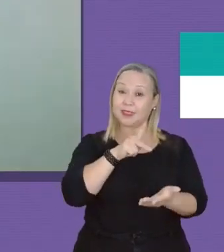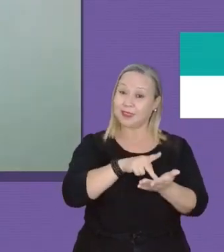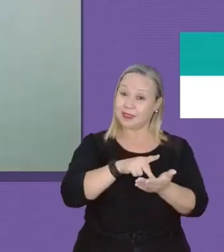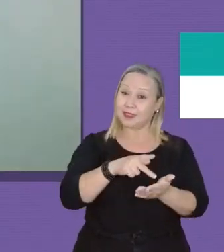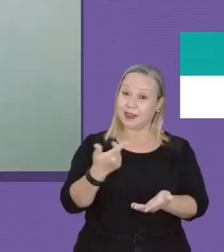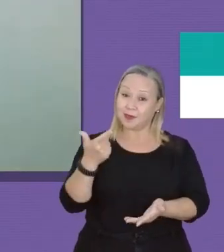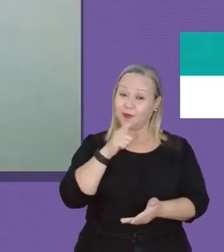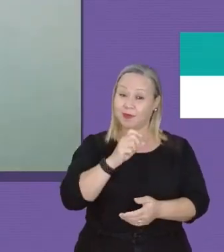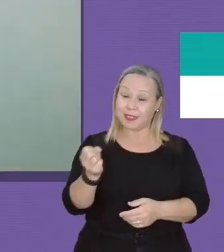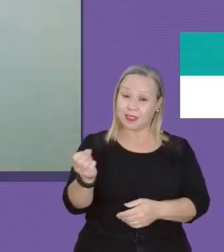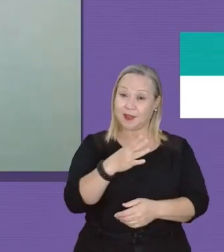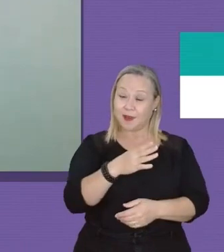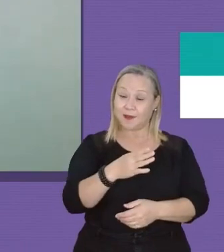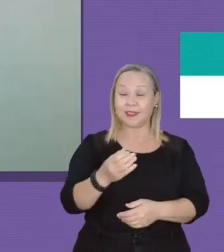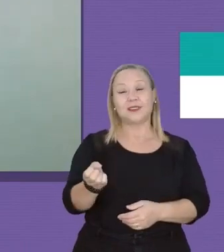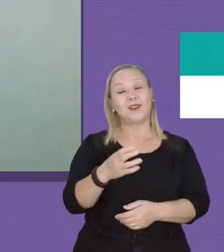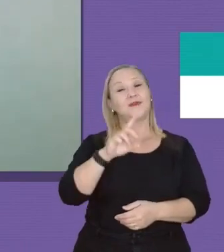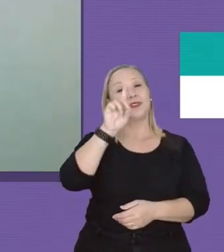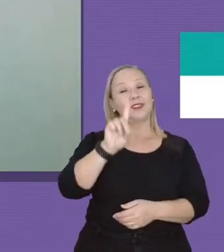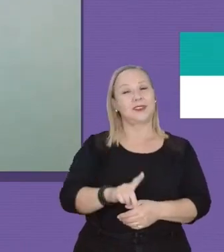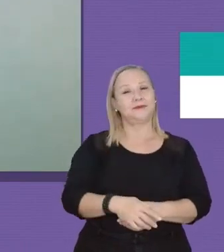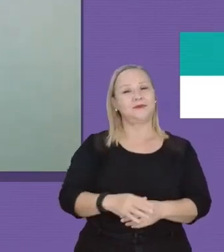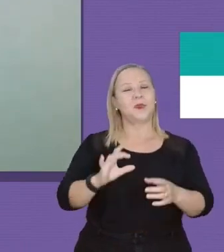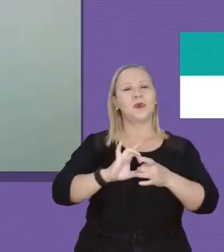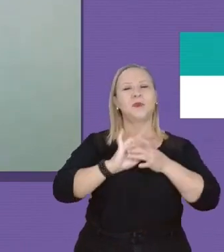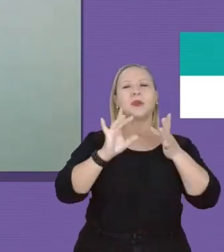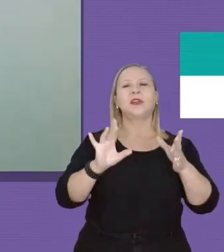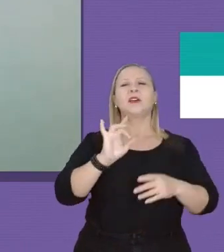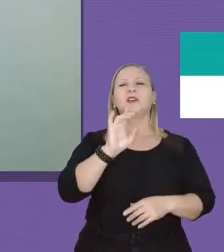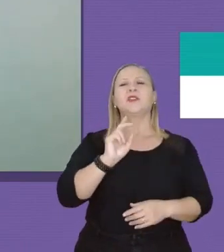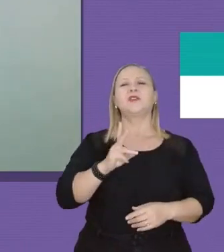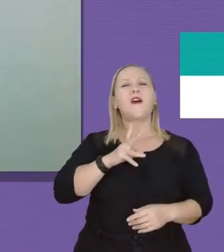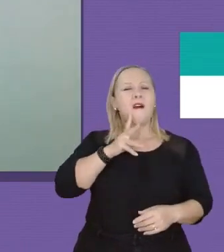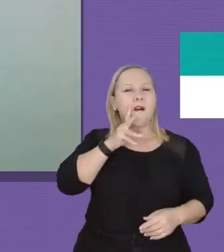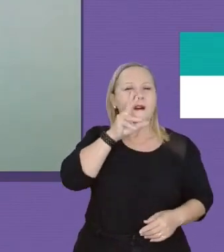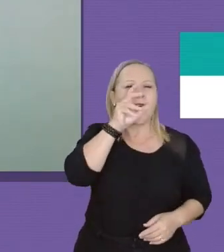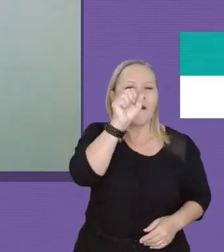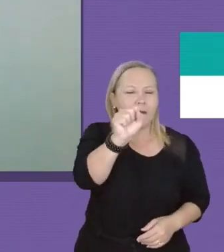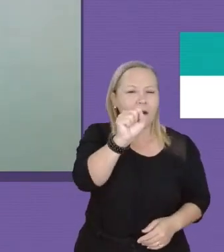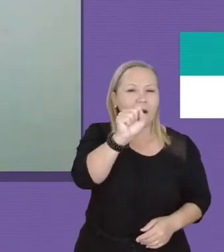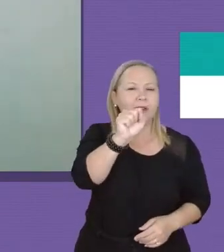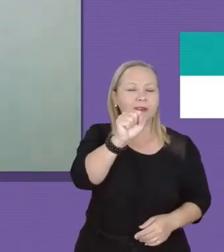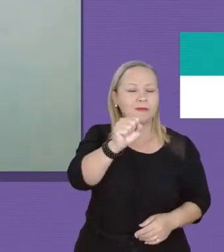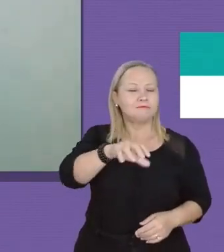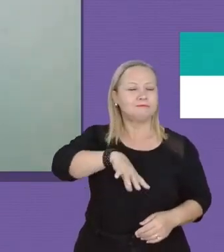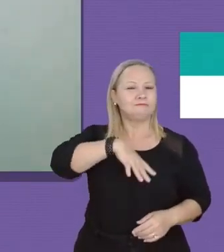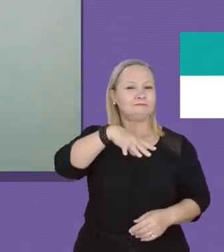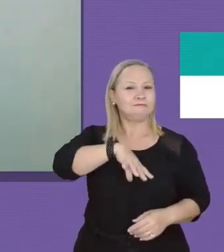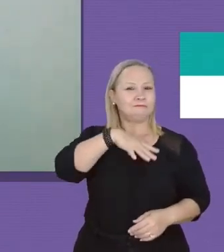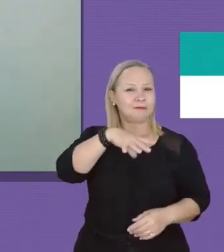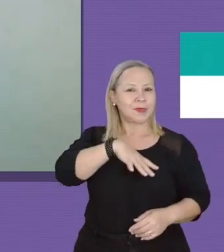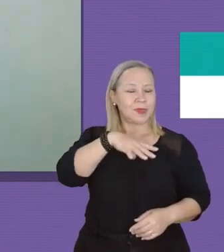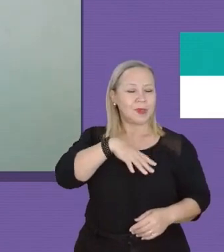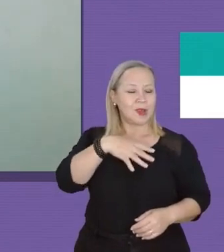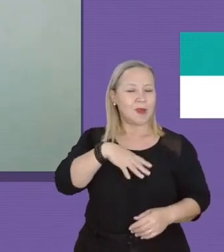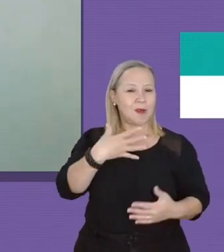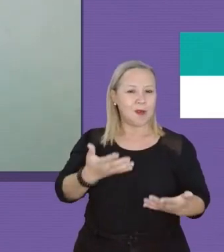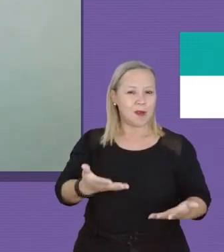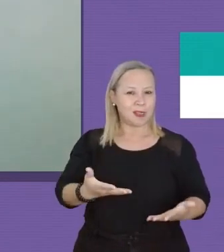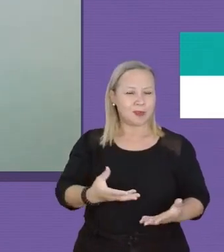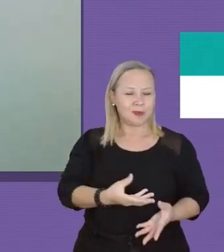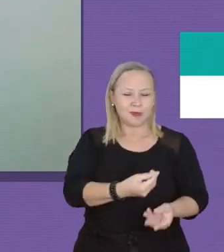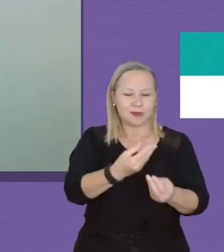Uma democracia só é sempre mais forte, mais robusta, mais cheia de vida